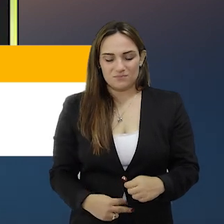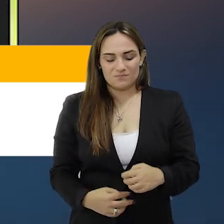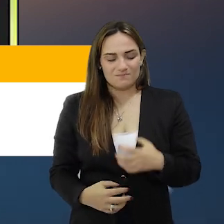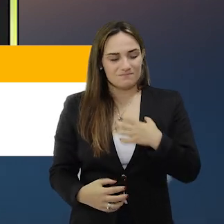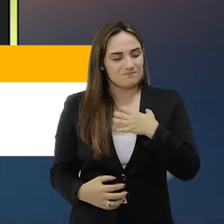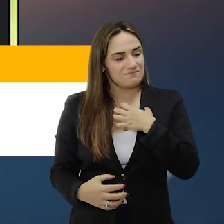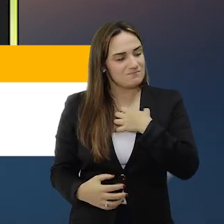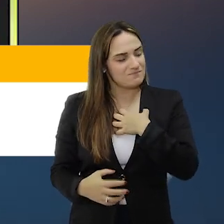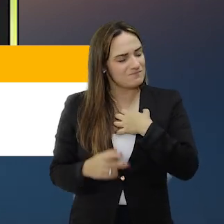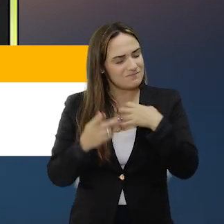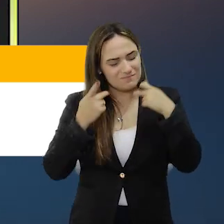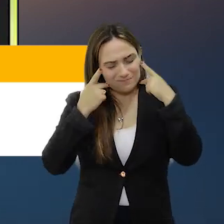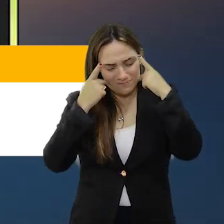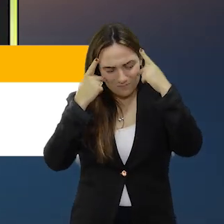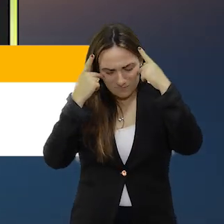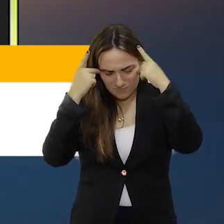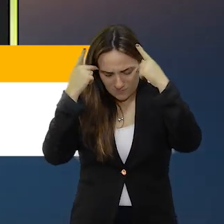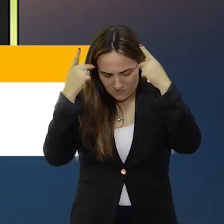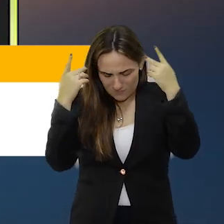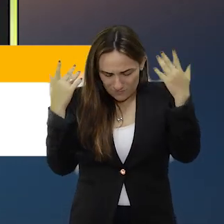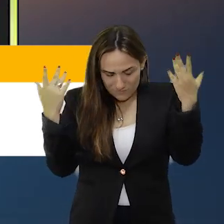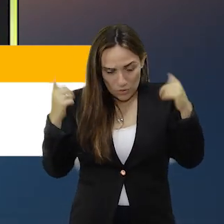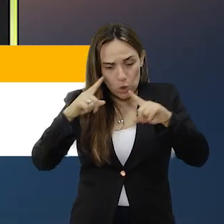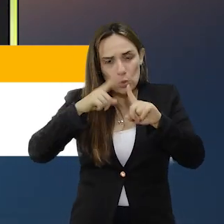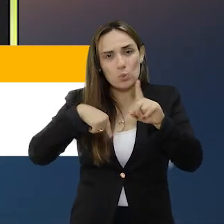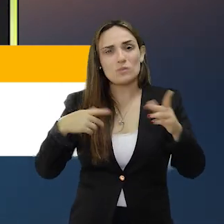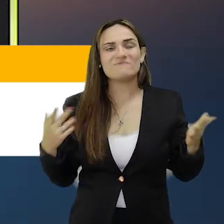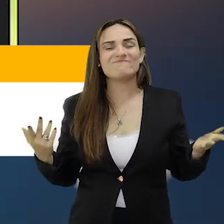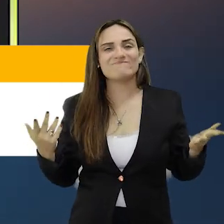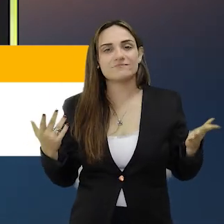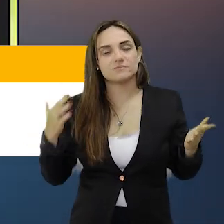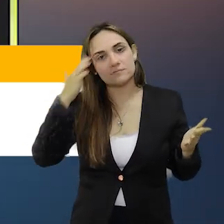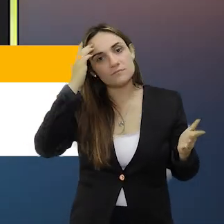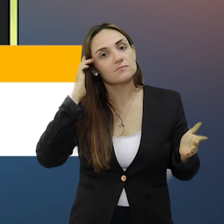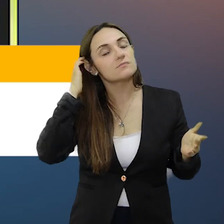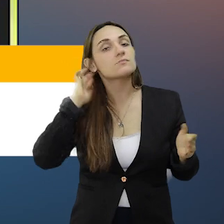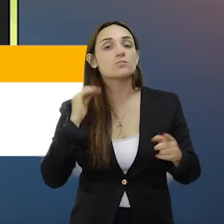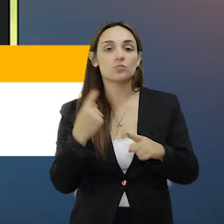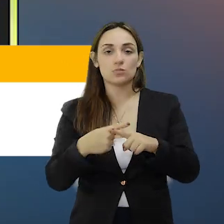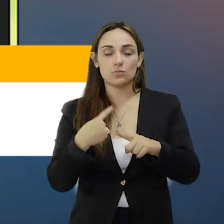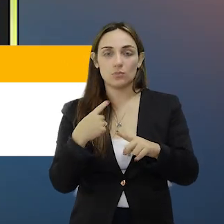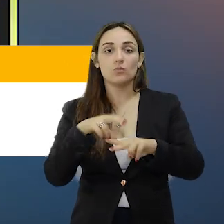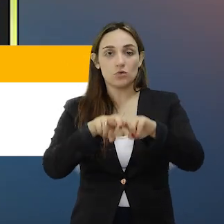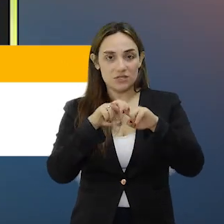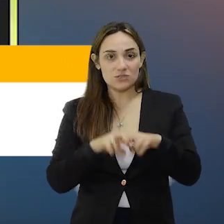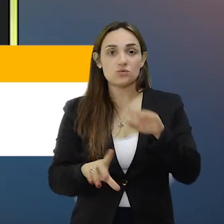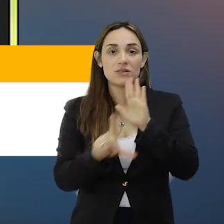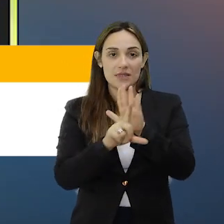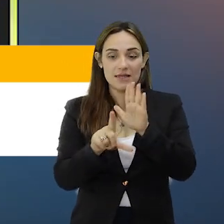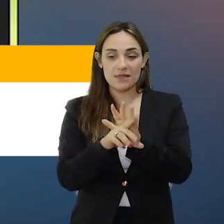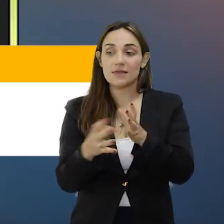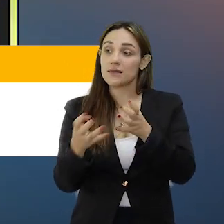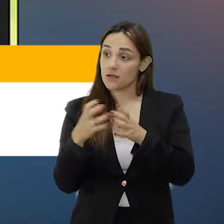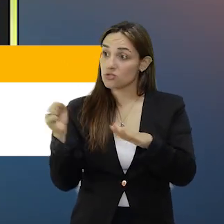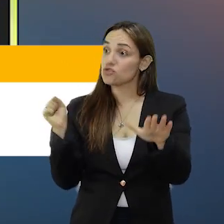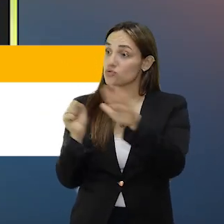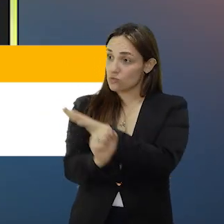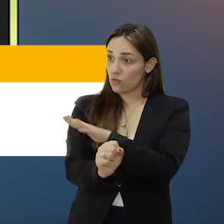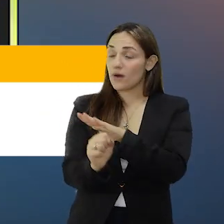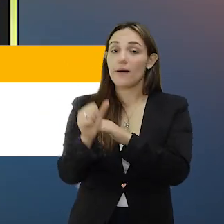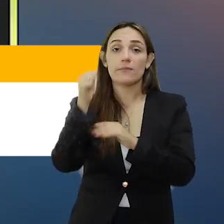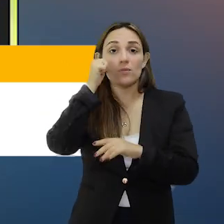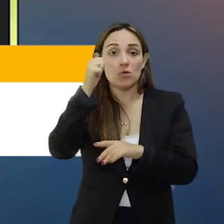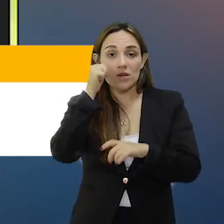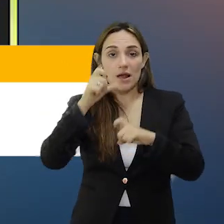homens. E isso cria um constrangimento enorme, né? Dá para imaginar. Por isso, esta lei visa exatamente isso,